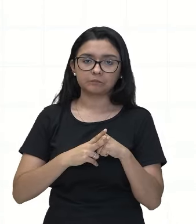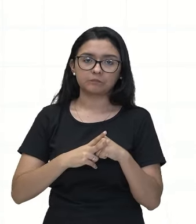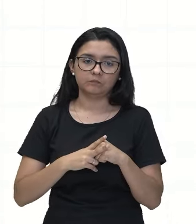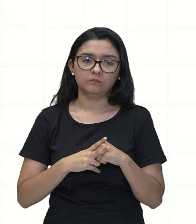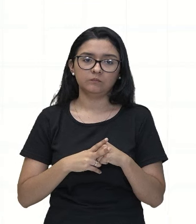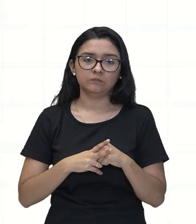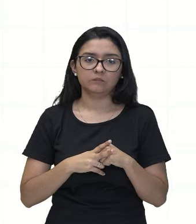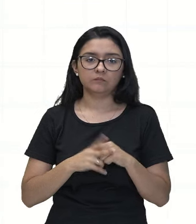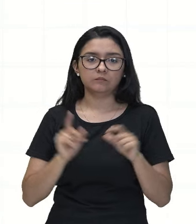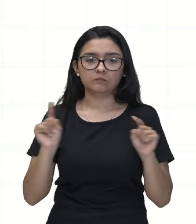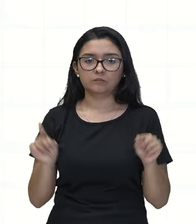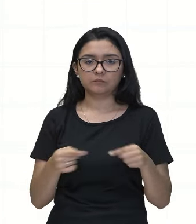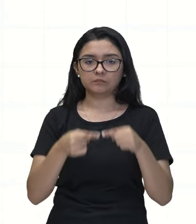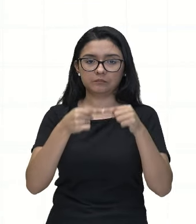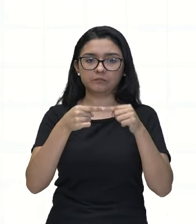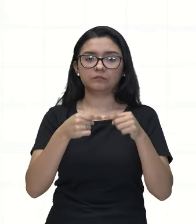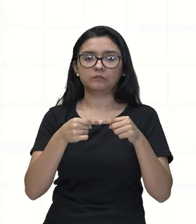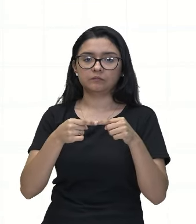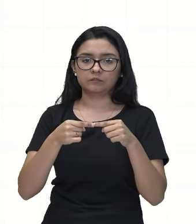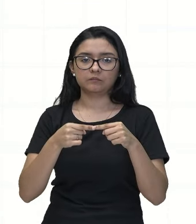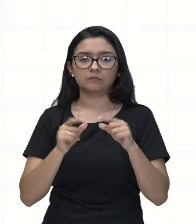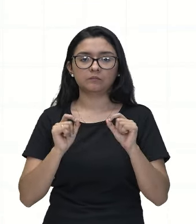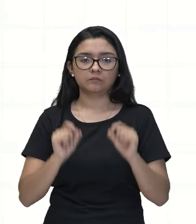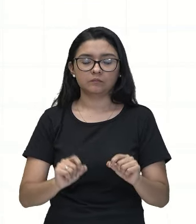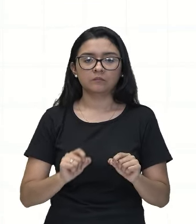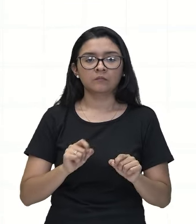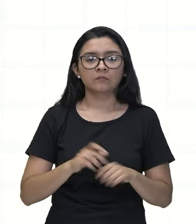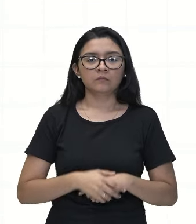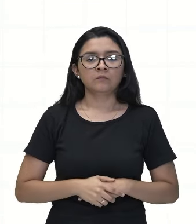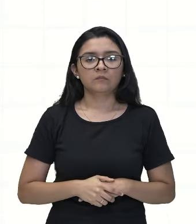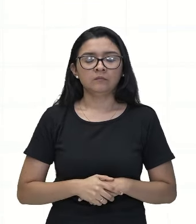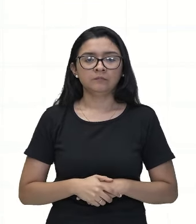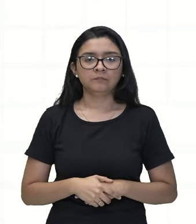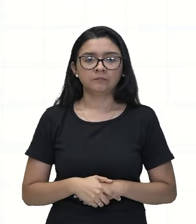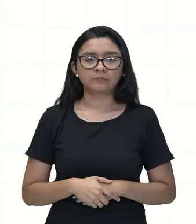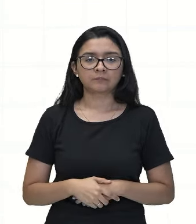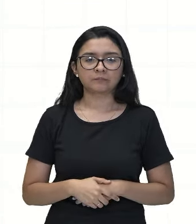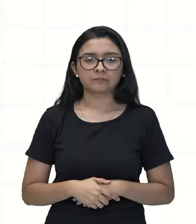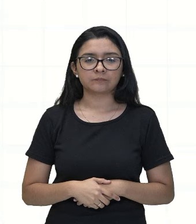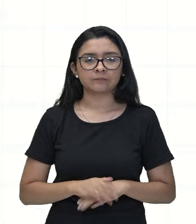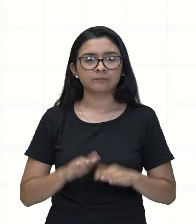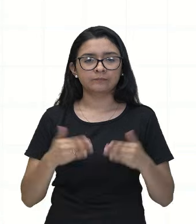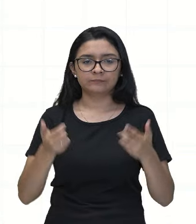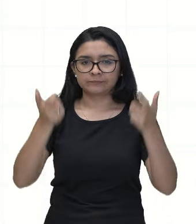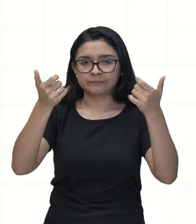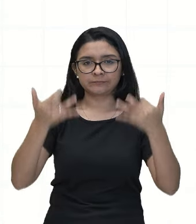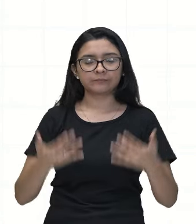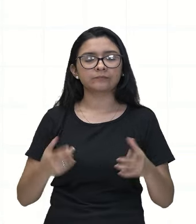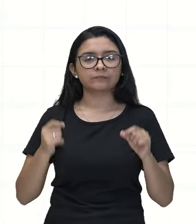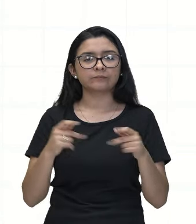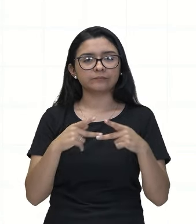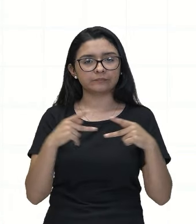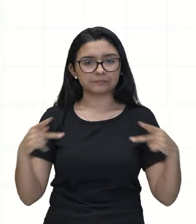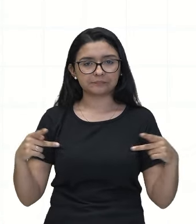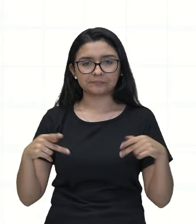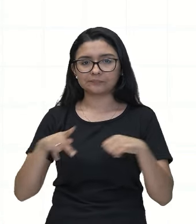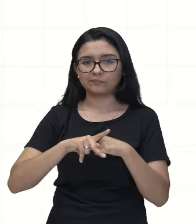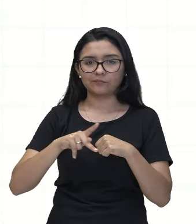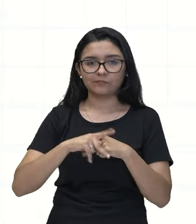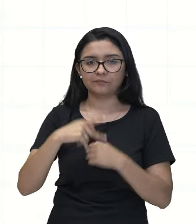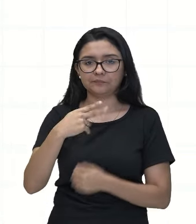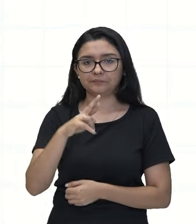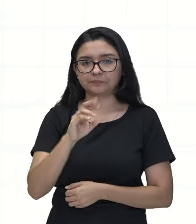concordará conforme a prioridade gramatical das pessoas então aqui a gente tá falando de pronomes pessoais Quais são